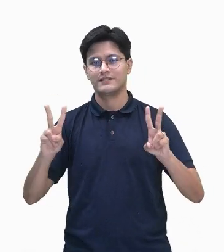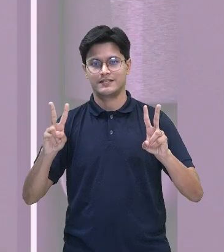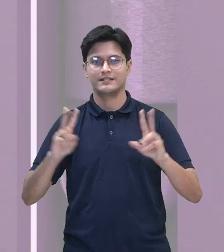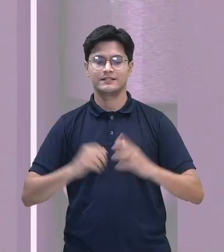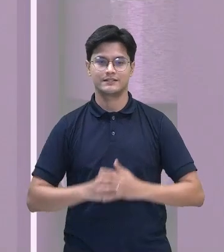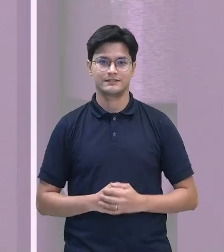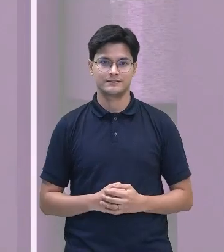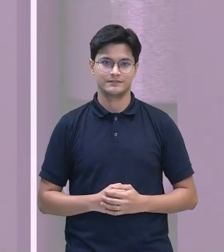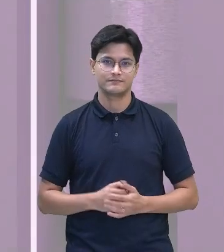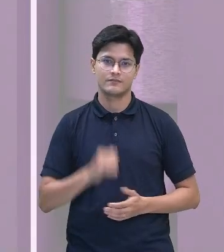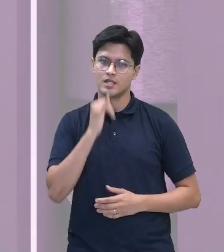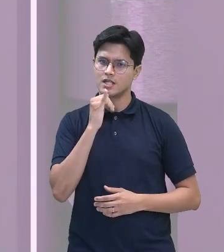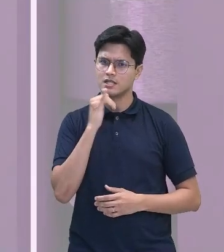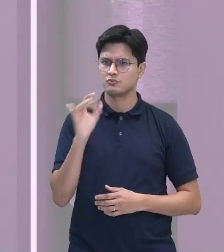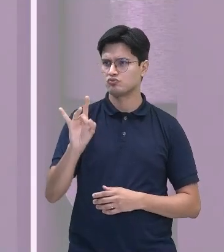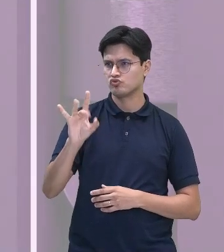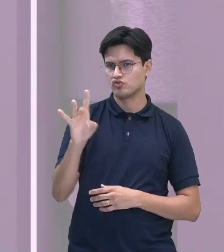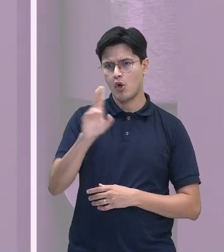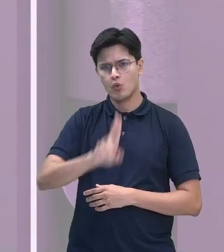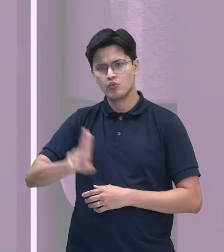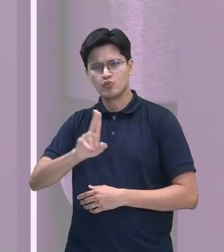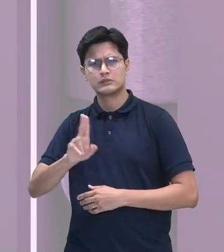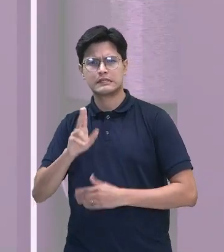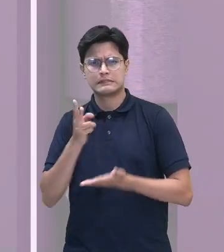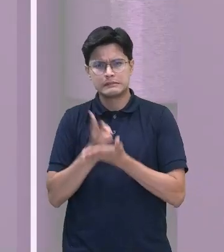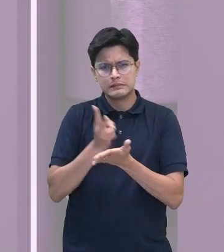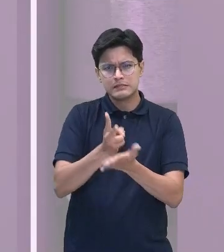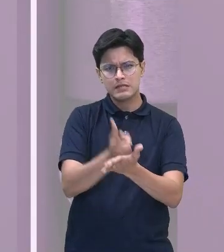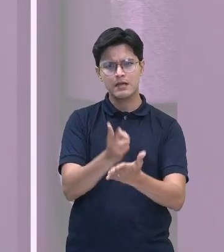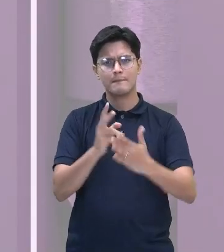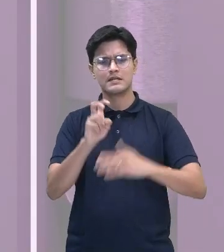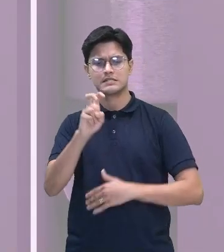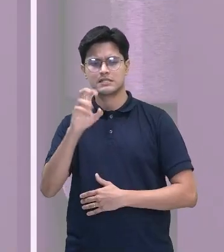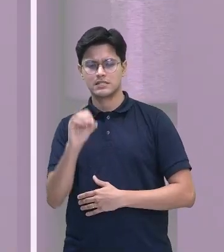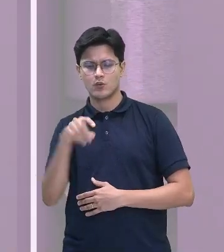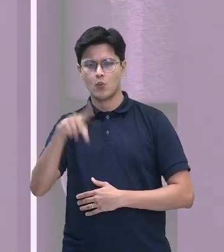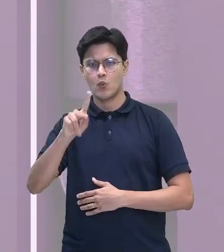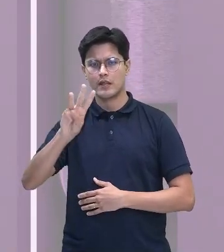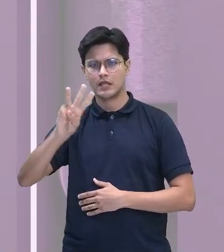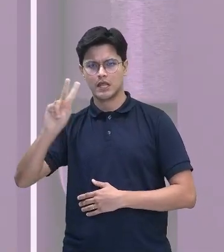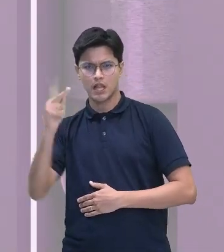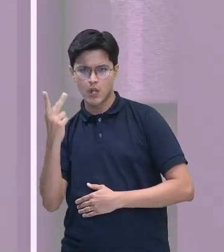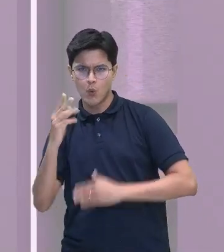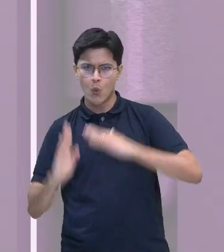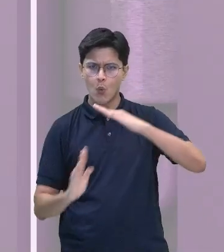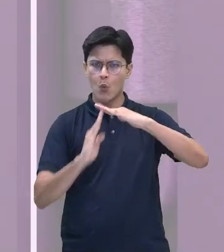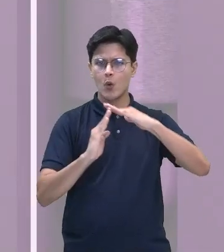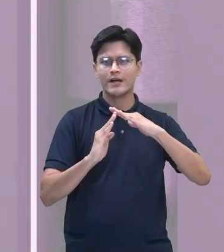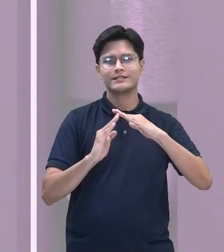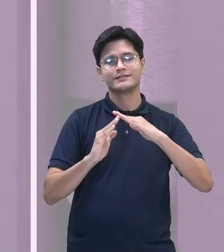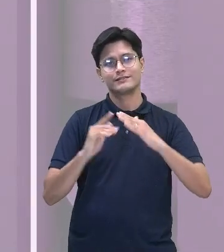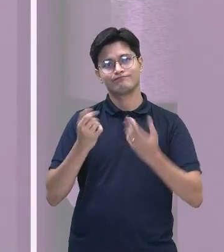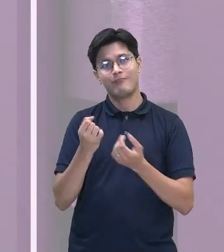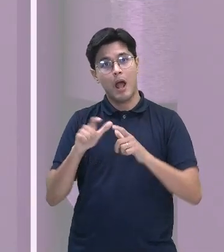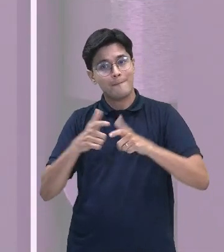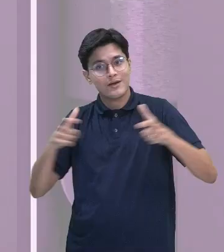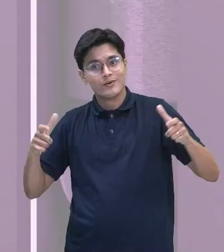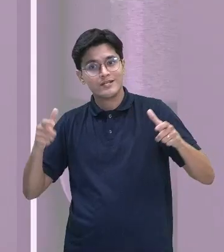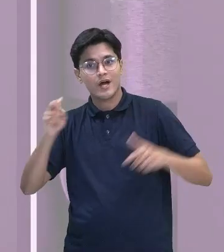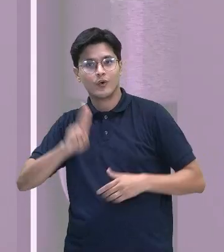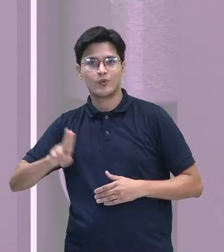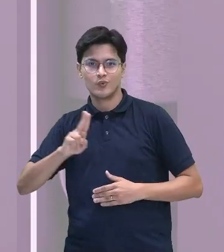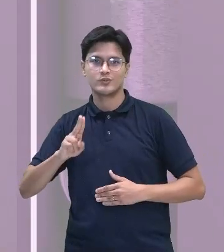50 kW, né? Então tem momentos que nós vamos consumir, as residências consomem acima de 50 kW. E nesse